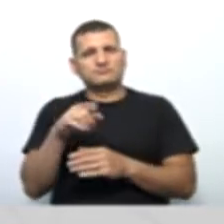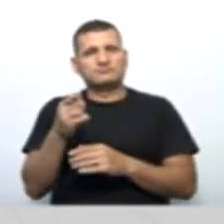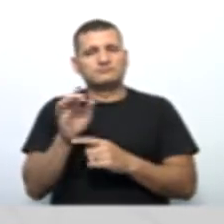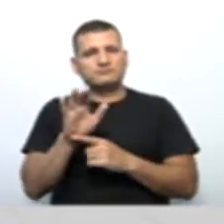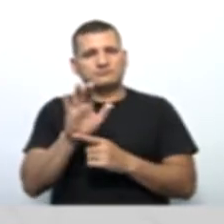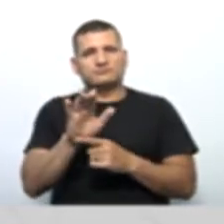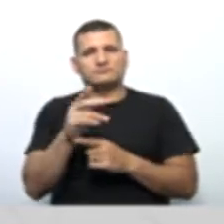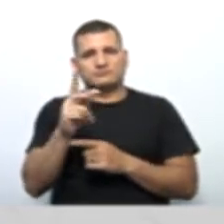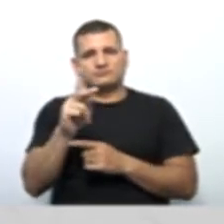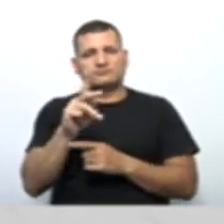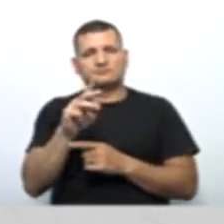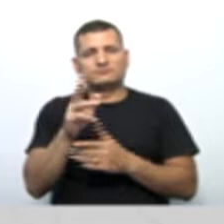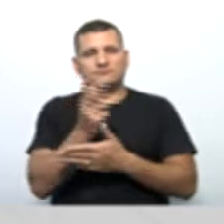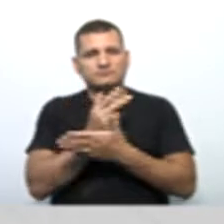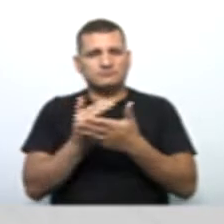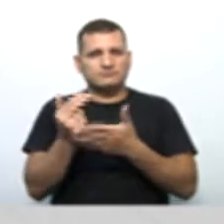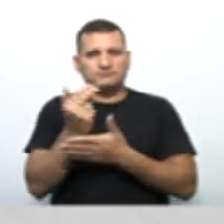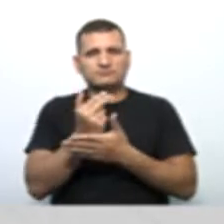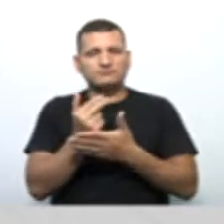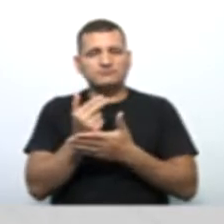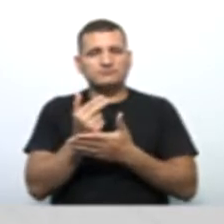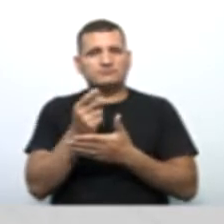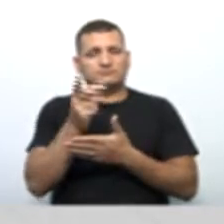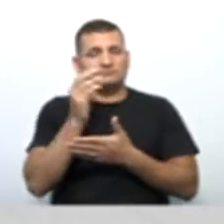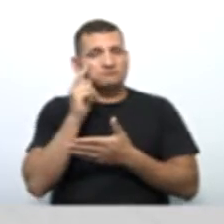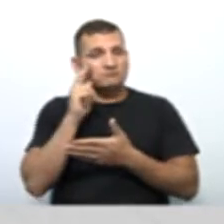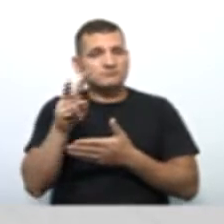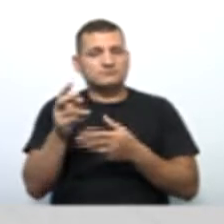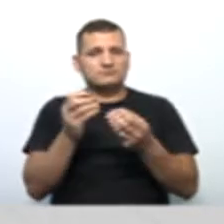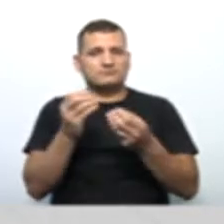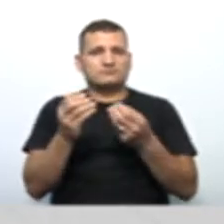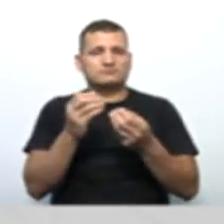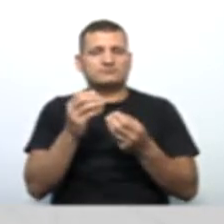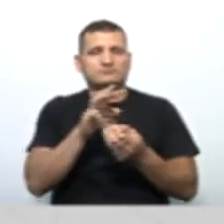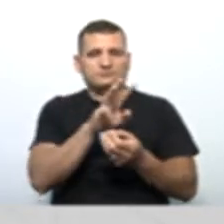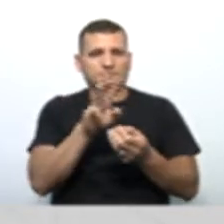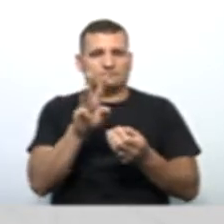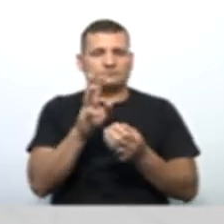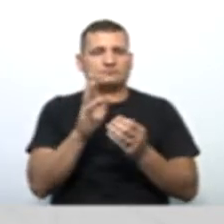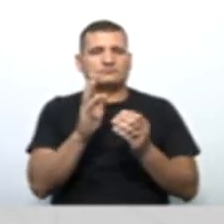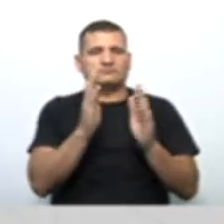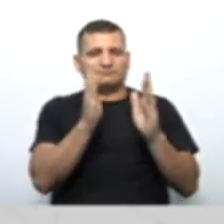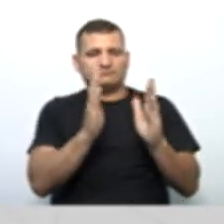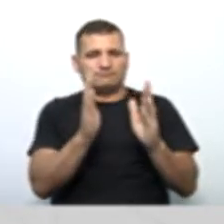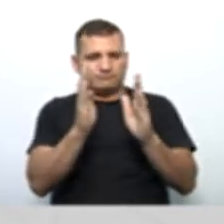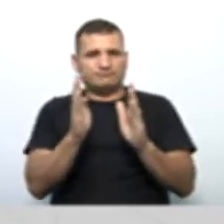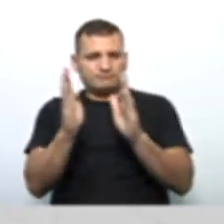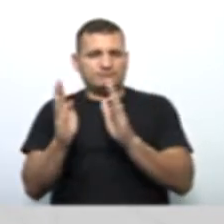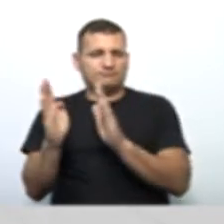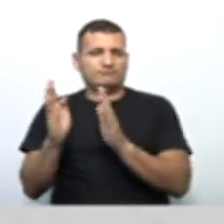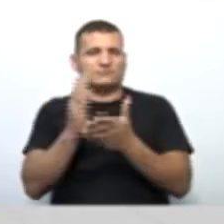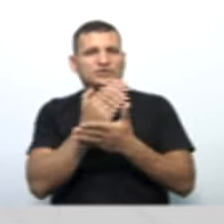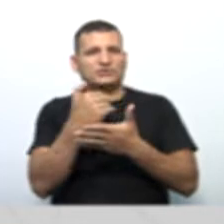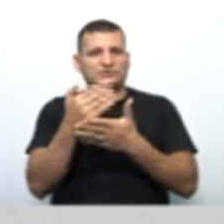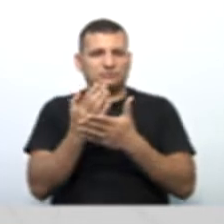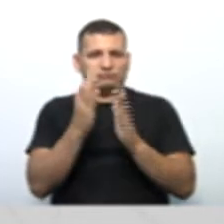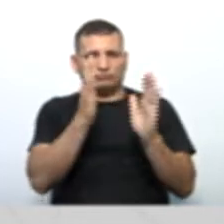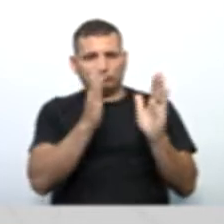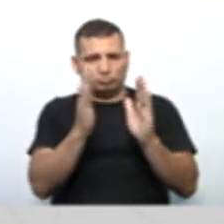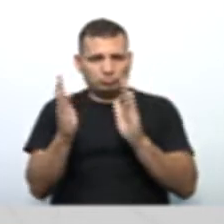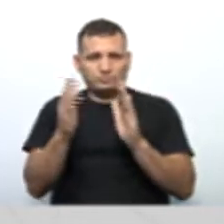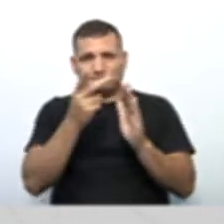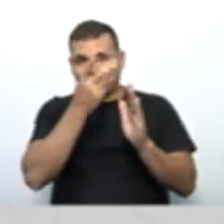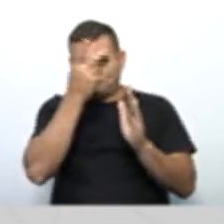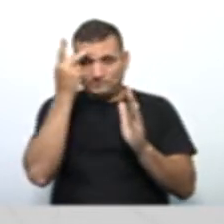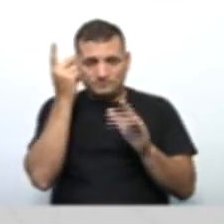é você tem que dividir seu site o conteúdo até ficar bem dividido do da página para o produtor conseguir encontrar de